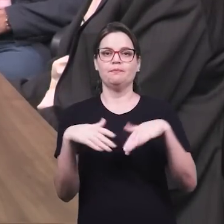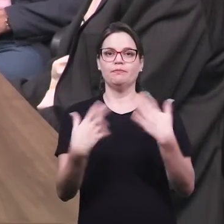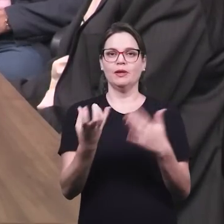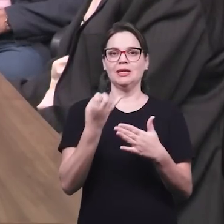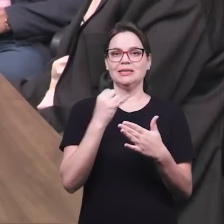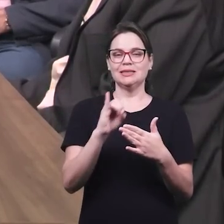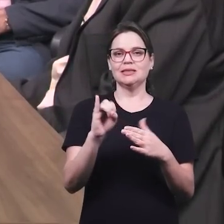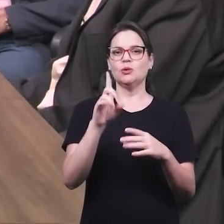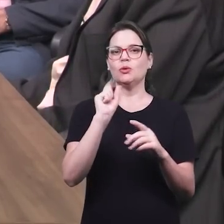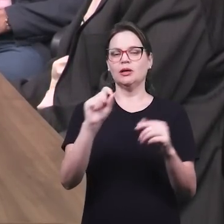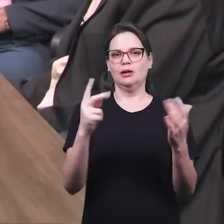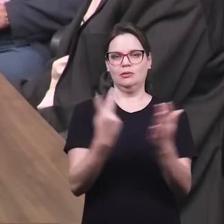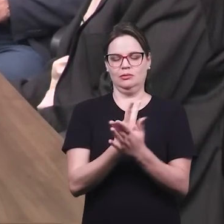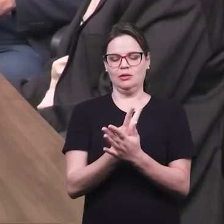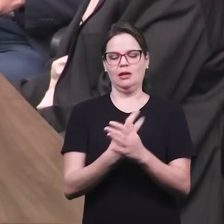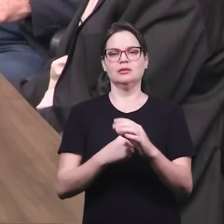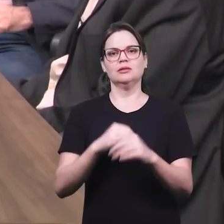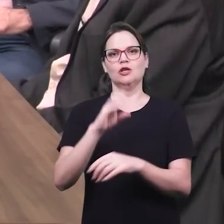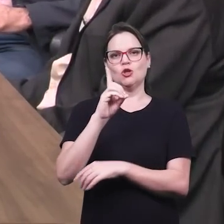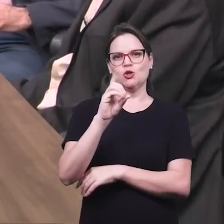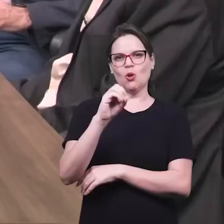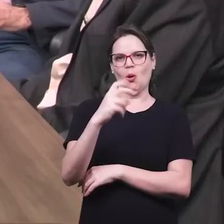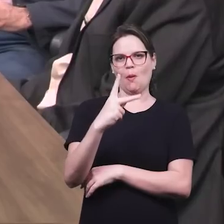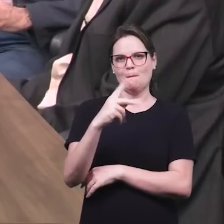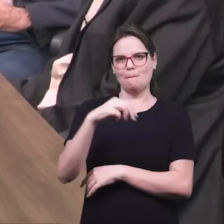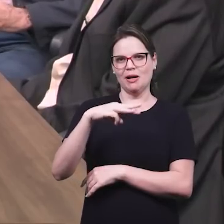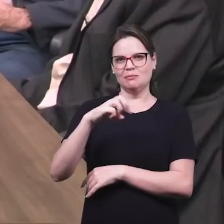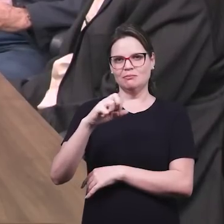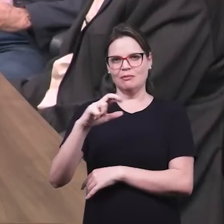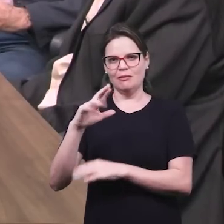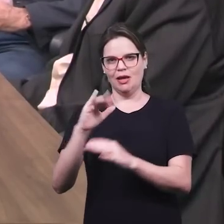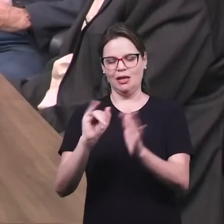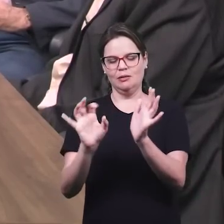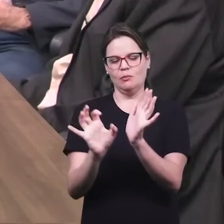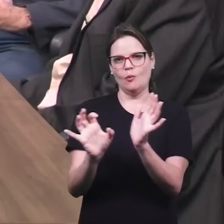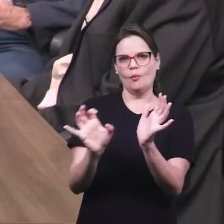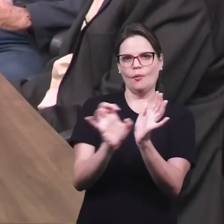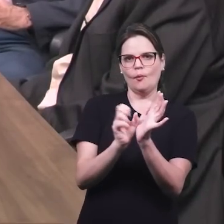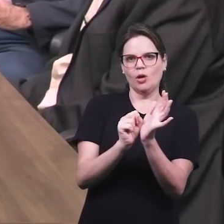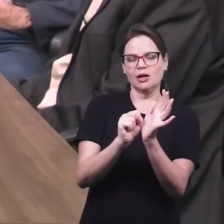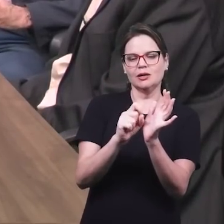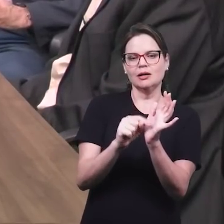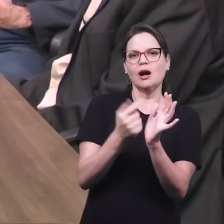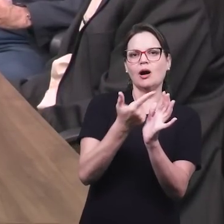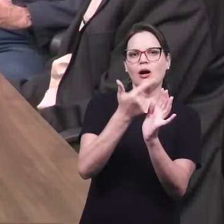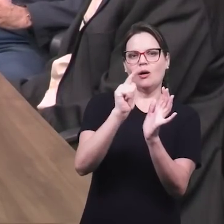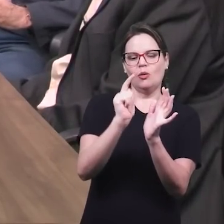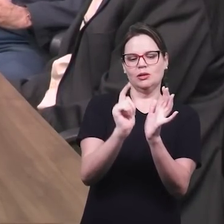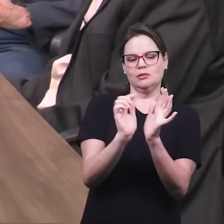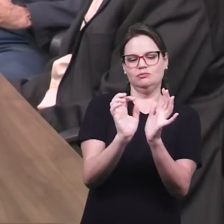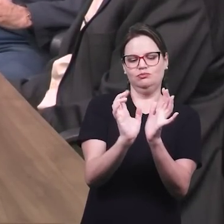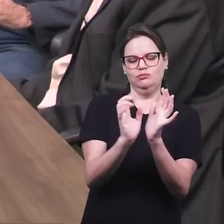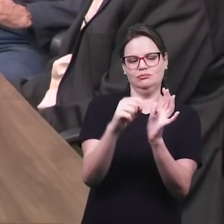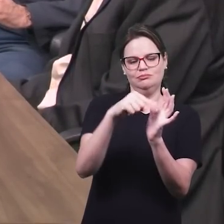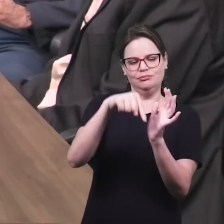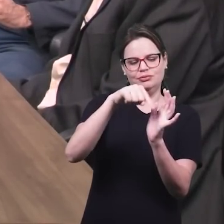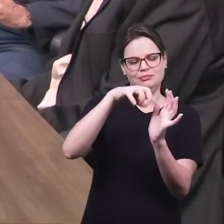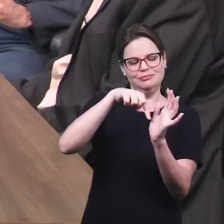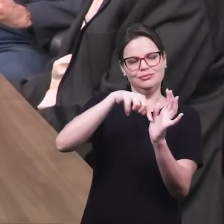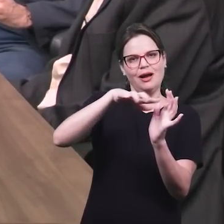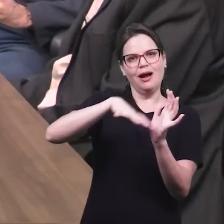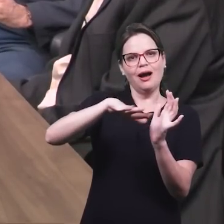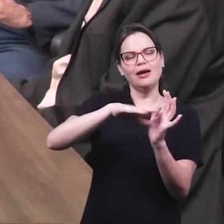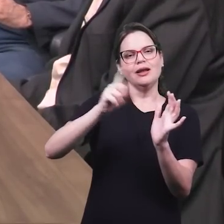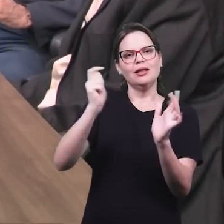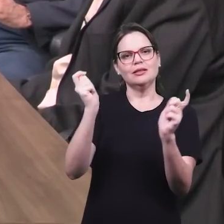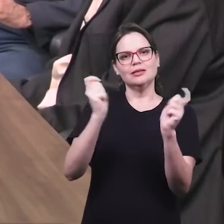de um desses segmentos do cérebro para outro, ela proporciona, então, essa